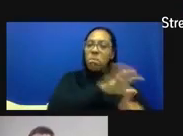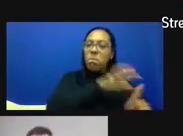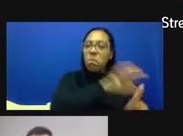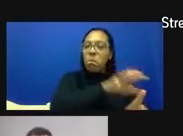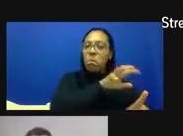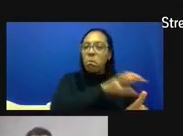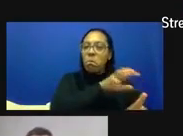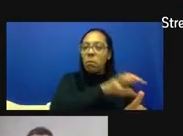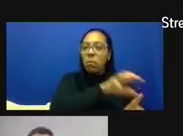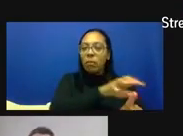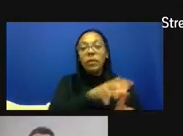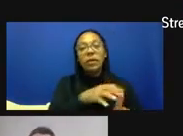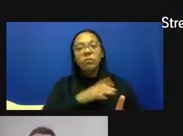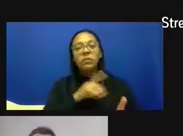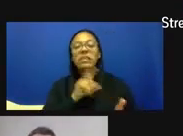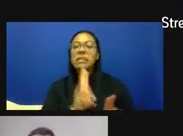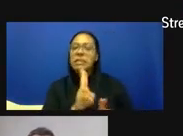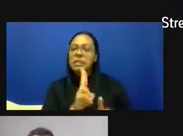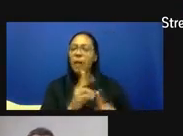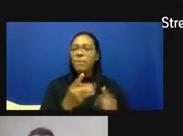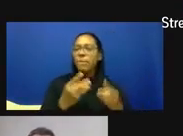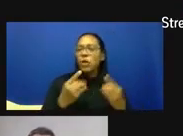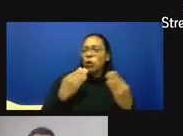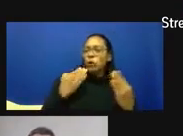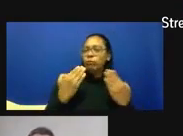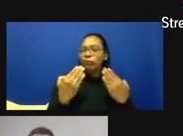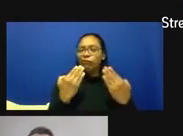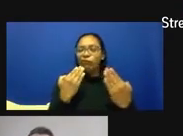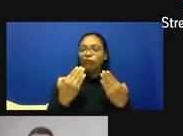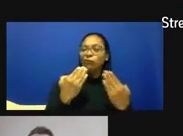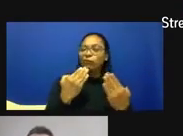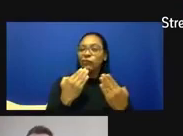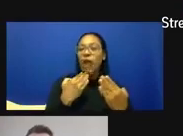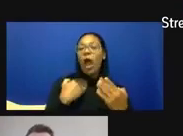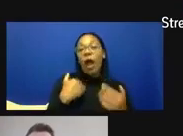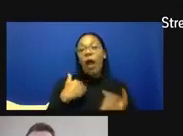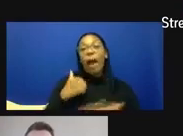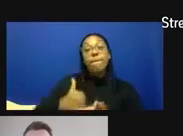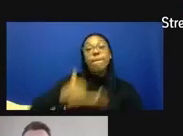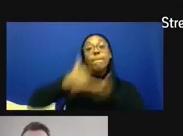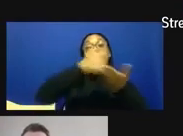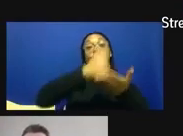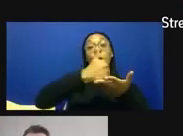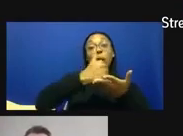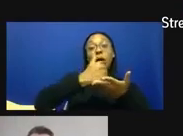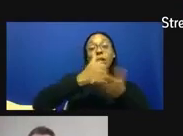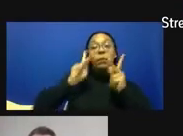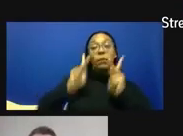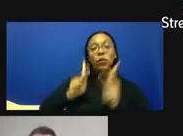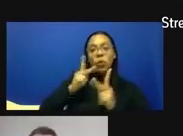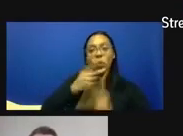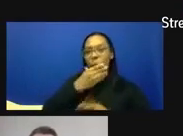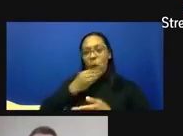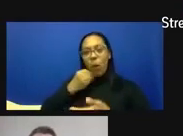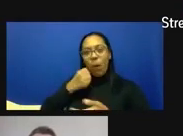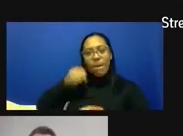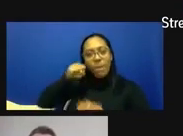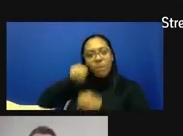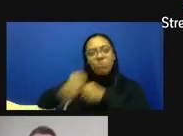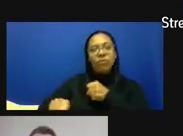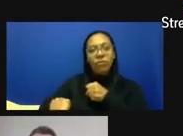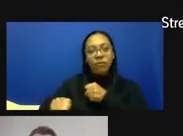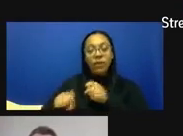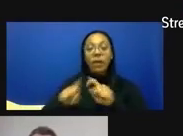desconfia, fica do lado do agressor, isso acontece em todo lugar, inclusive em países mais desenvolvidos, né? Mas nós podemos mudar